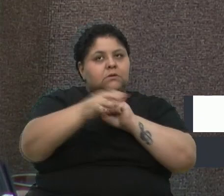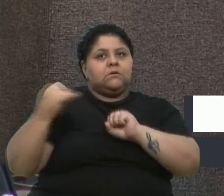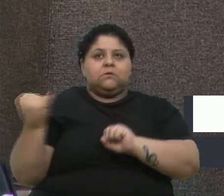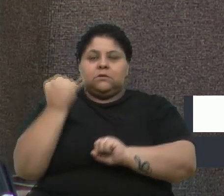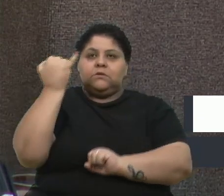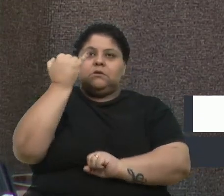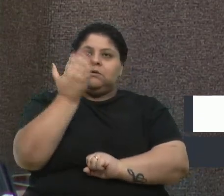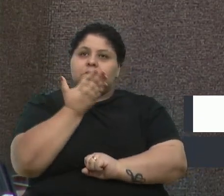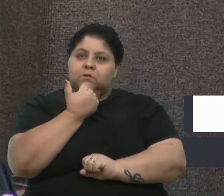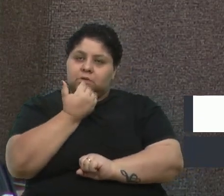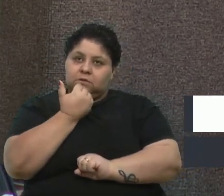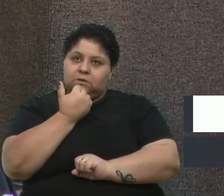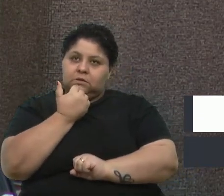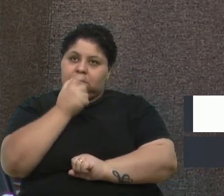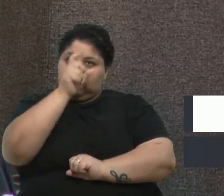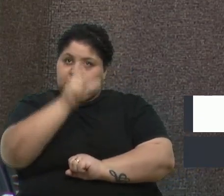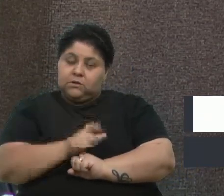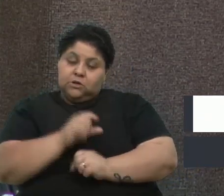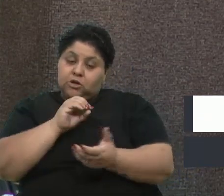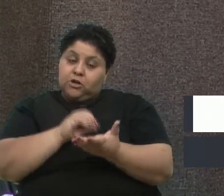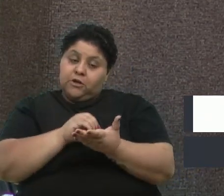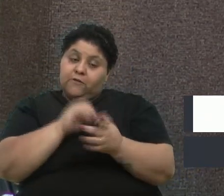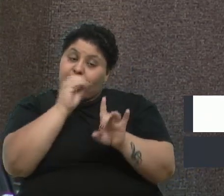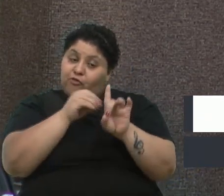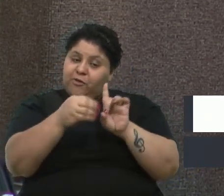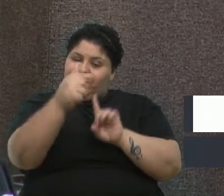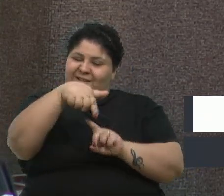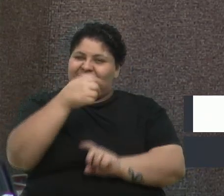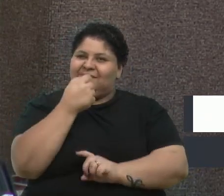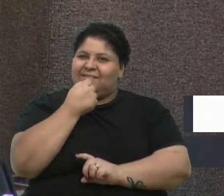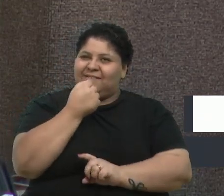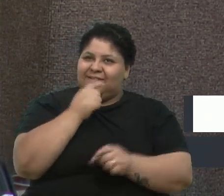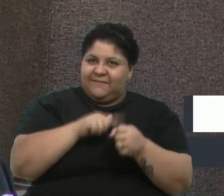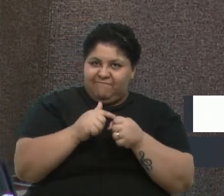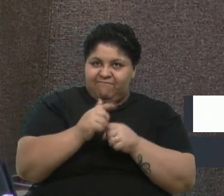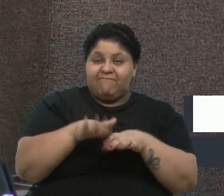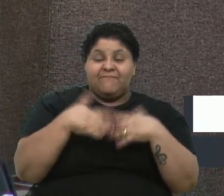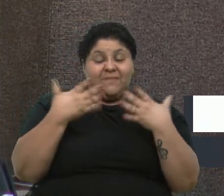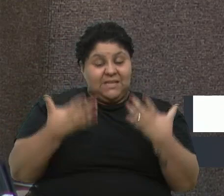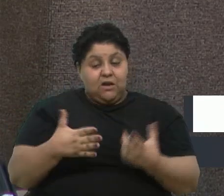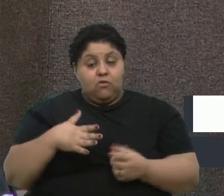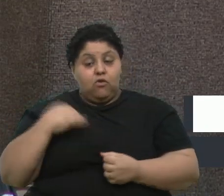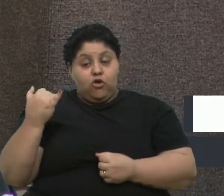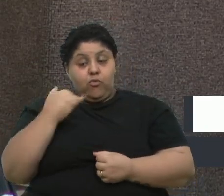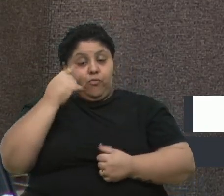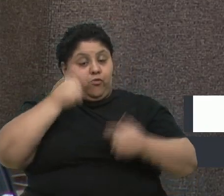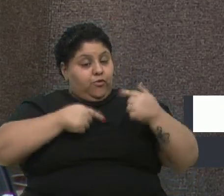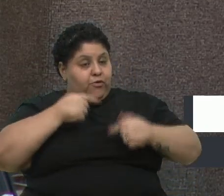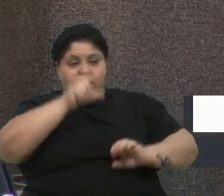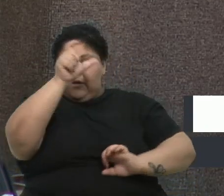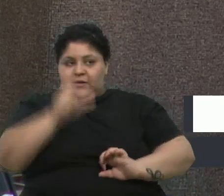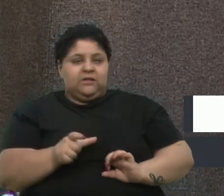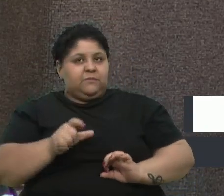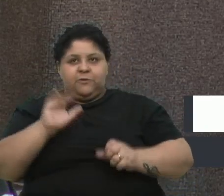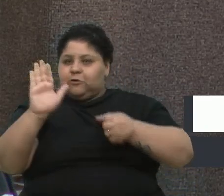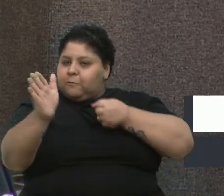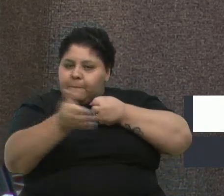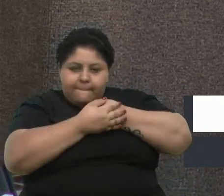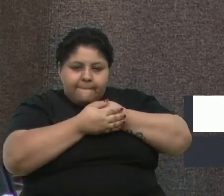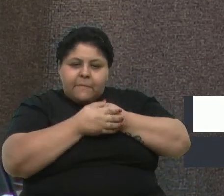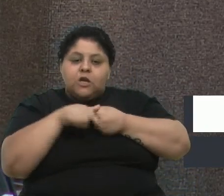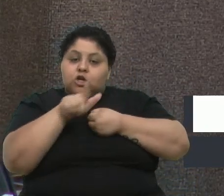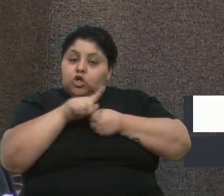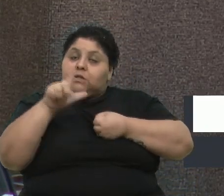pessoas que menos têm condições na cidade. Então, é importante esse debate, né? Essas pessoas não podem ser escondidas, nós temos